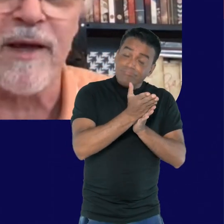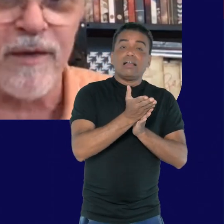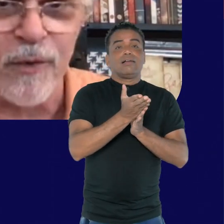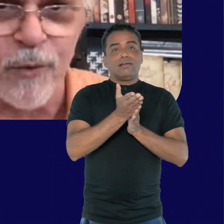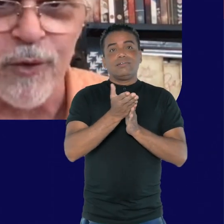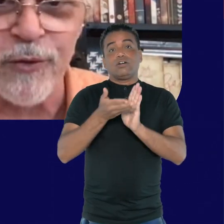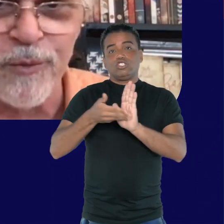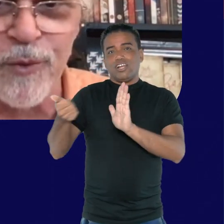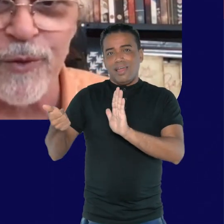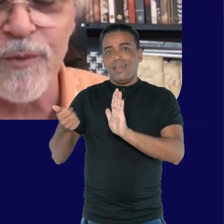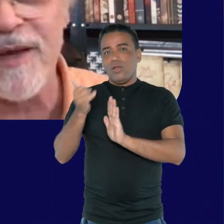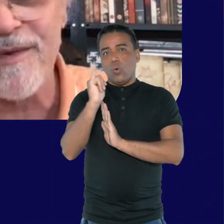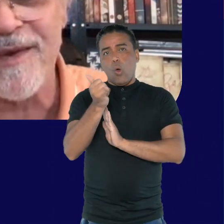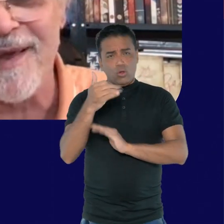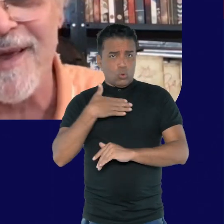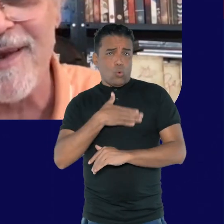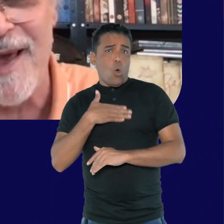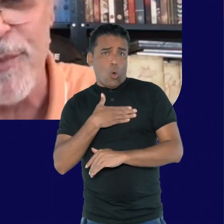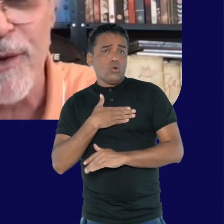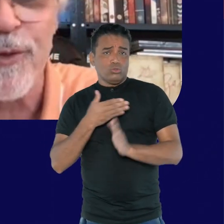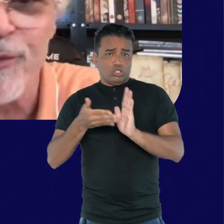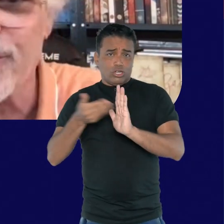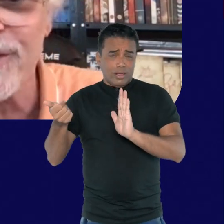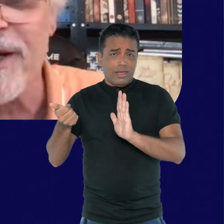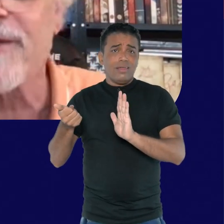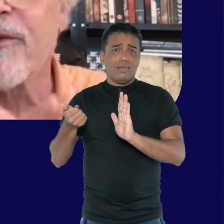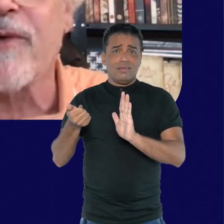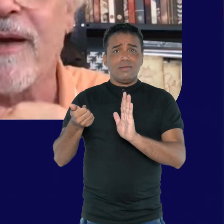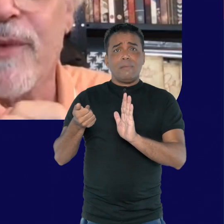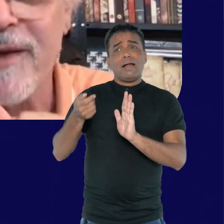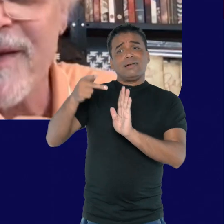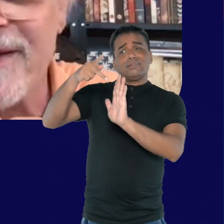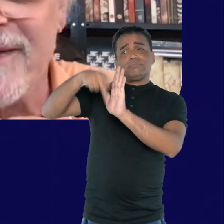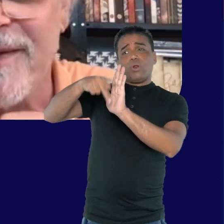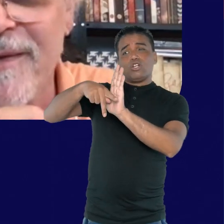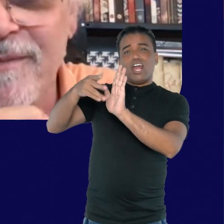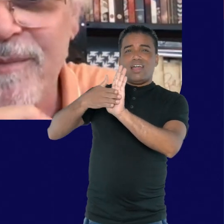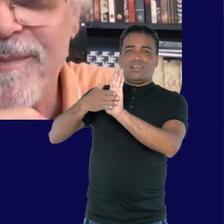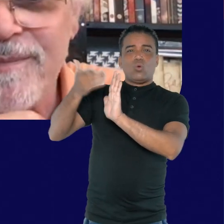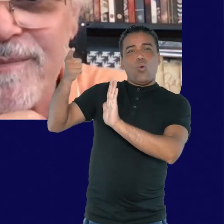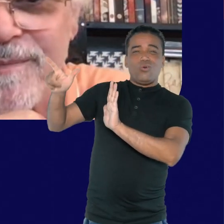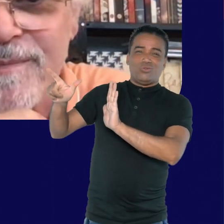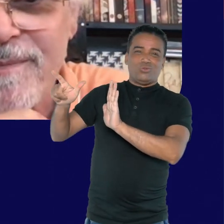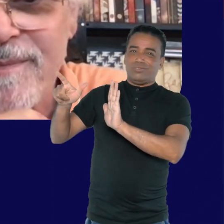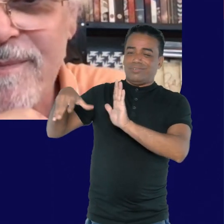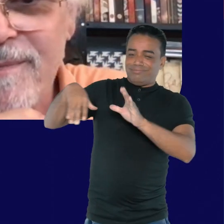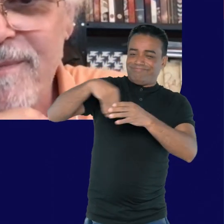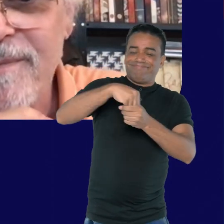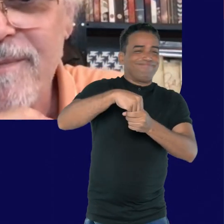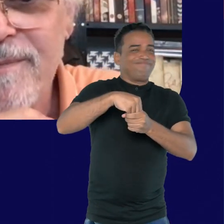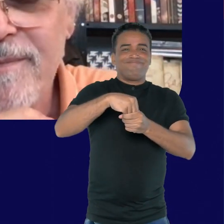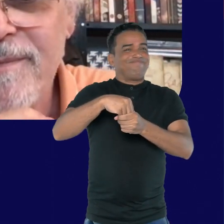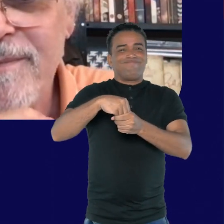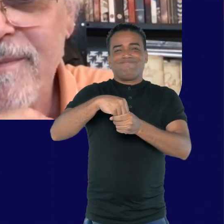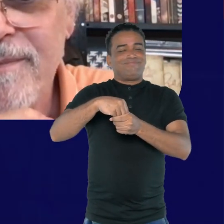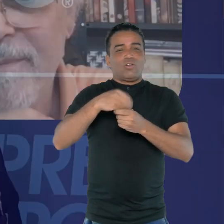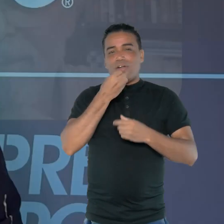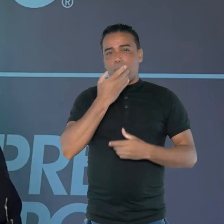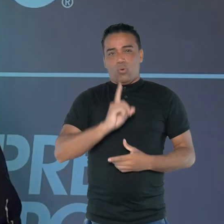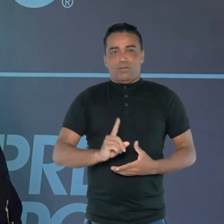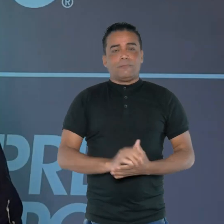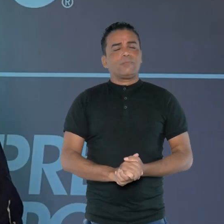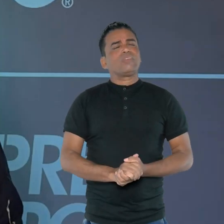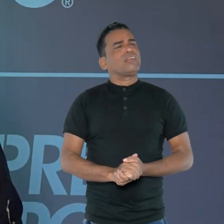que eu tirei, que eu gosto muito, mas ele é para outro projeto, não é para aquele ali. E me fala um pouquinho dessa